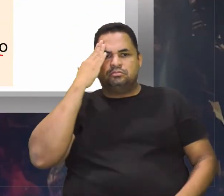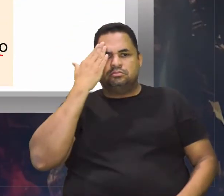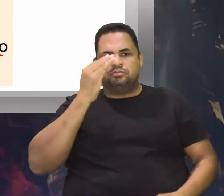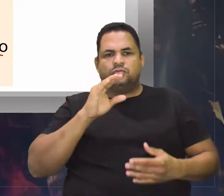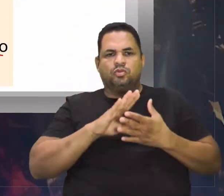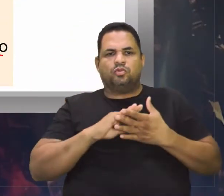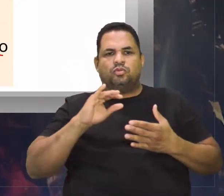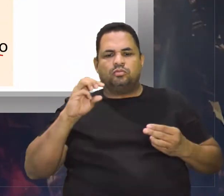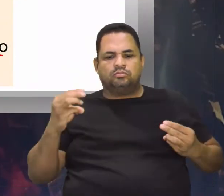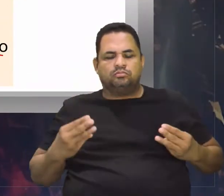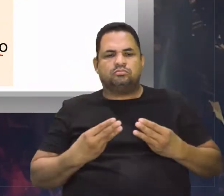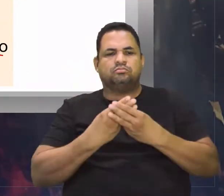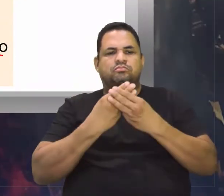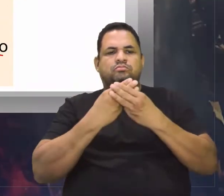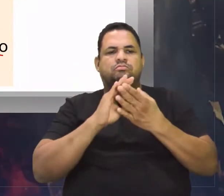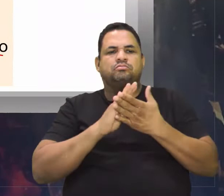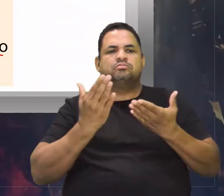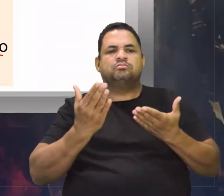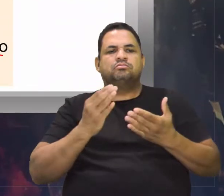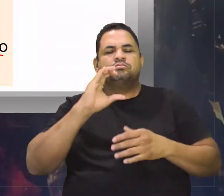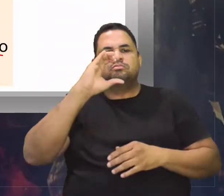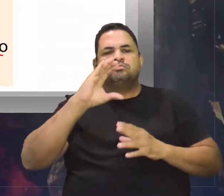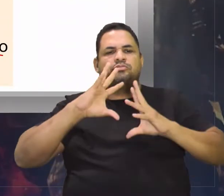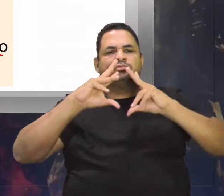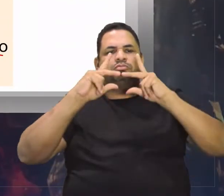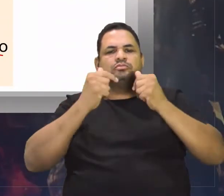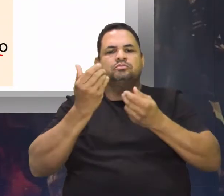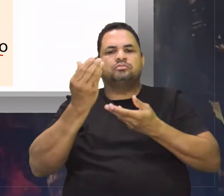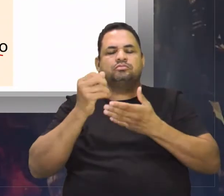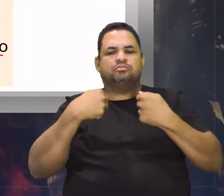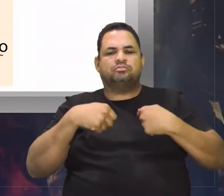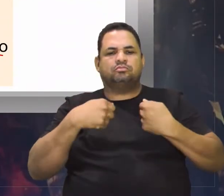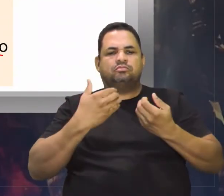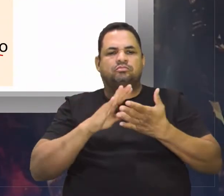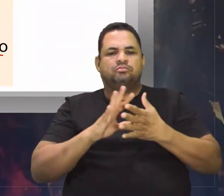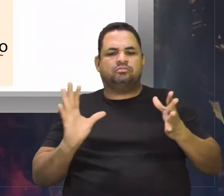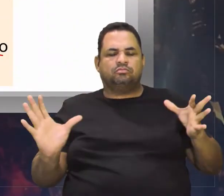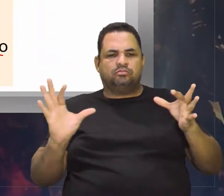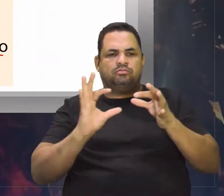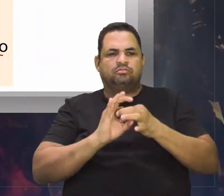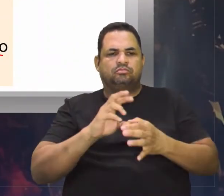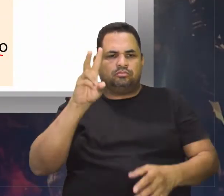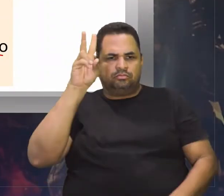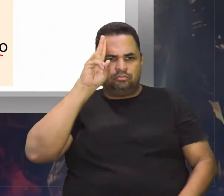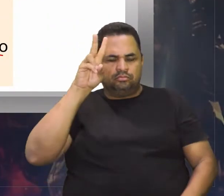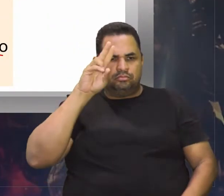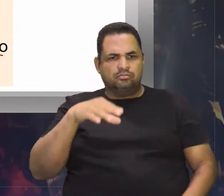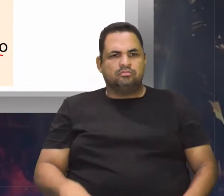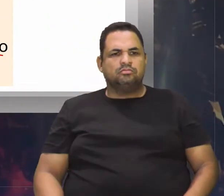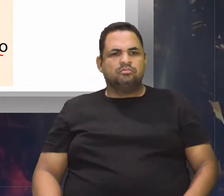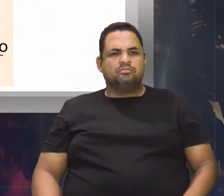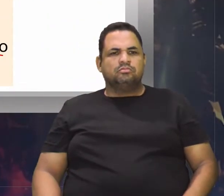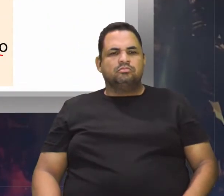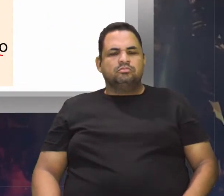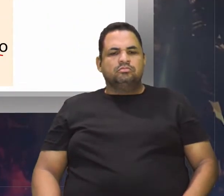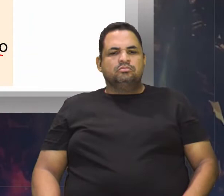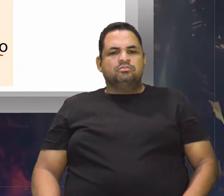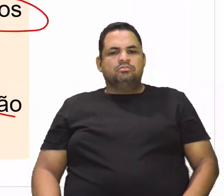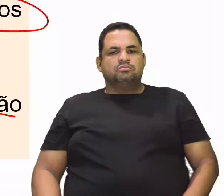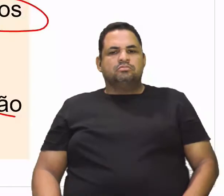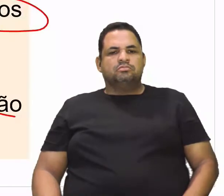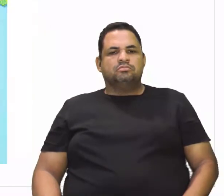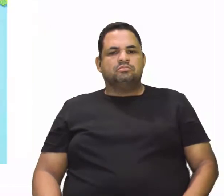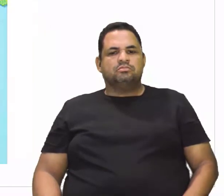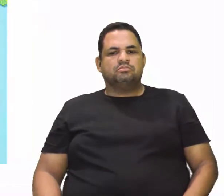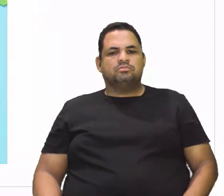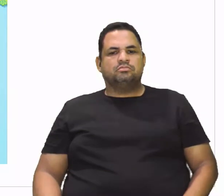surgiu, o cristianismo, o islamismo, tudo isso nós precisamos de um contexto histórico. Na tela para vocês, seguindo a